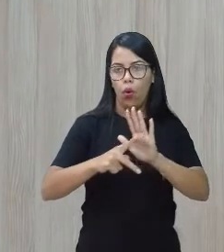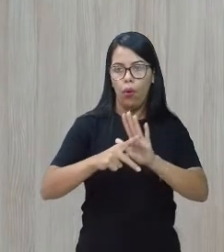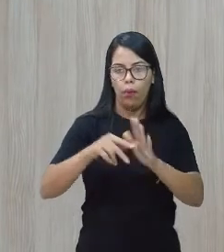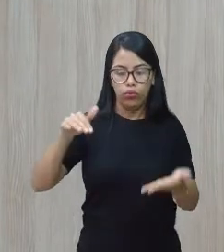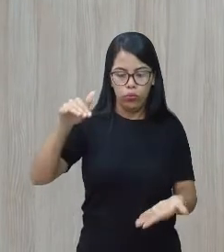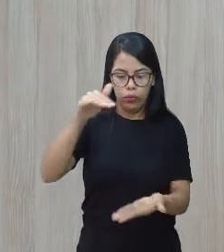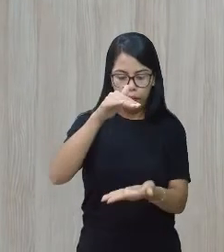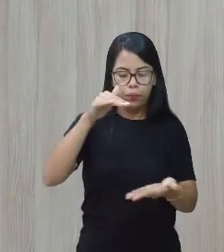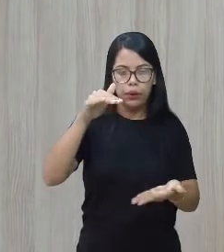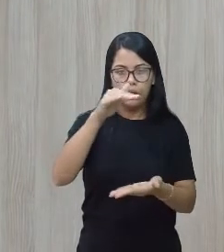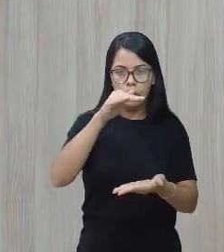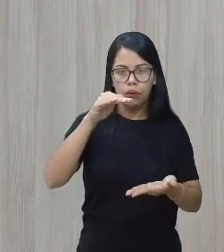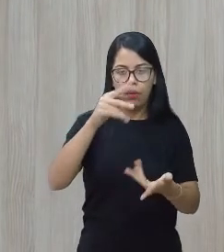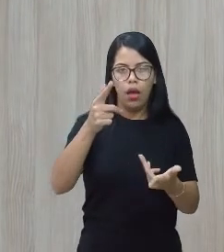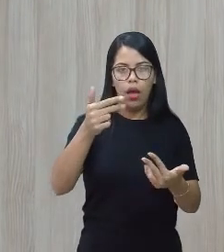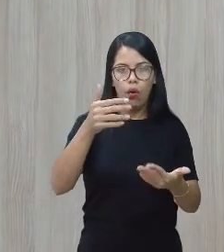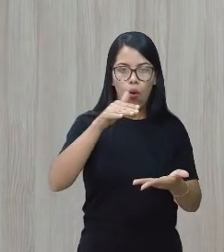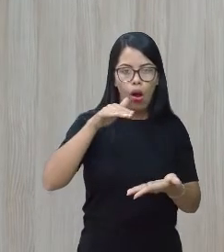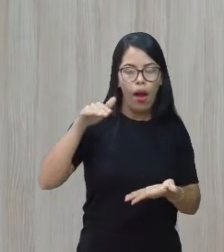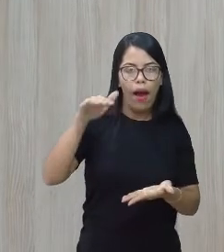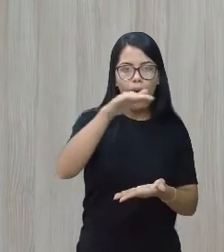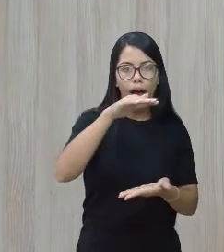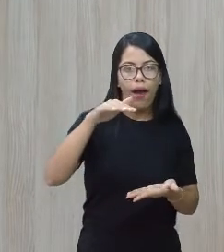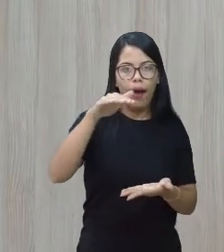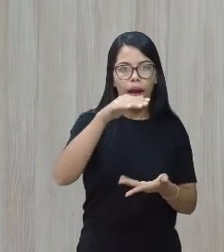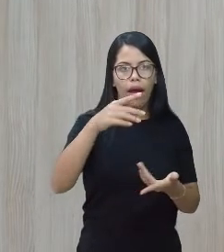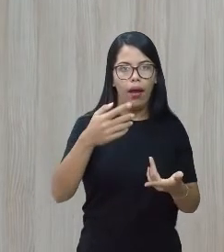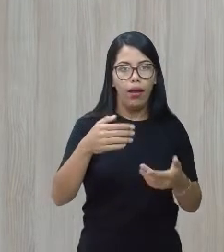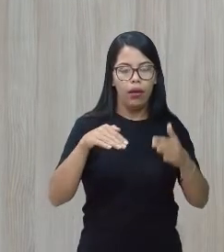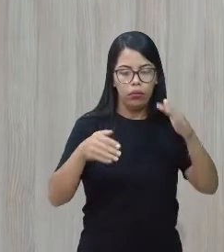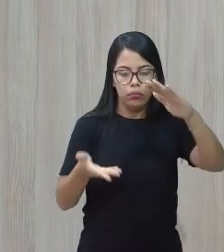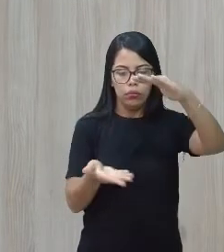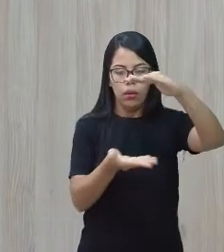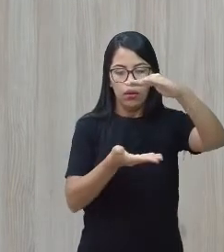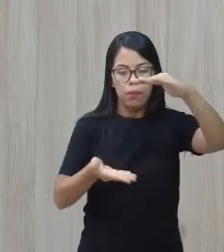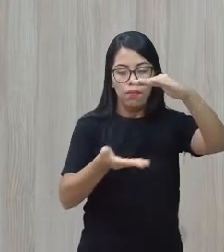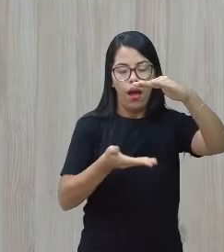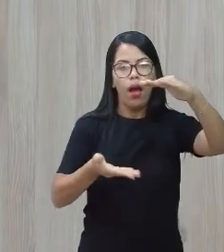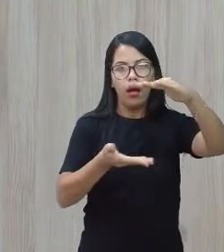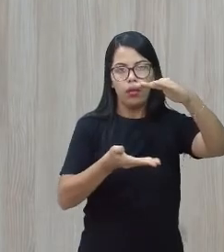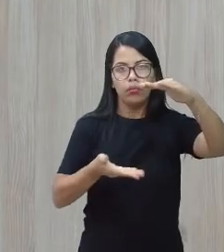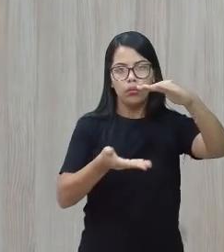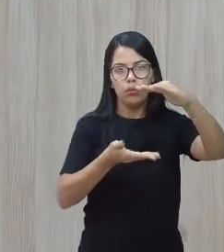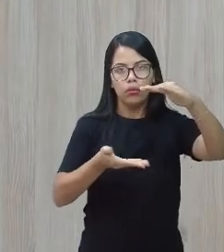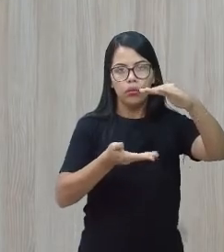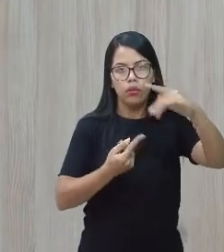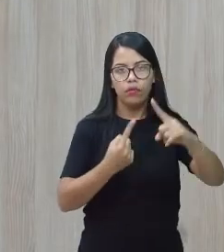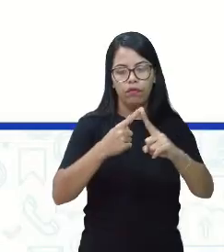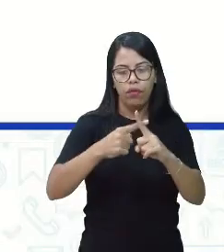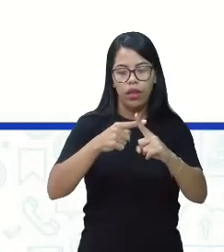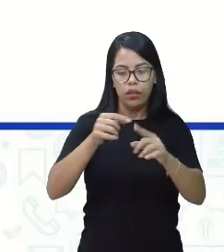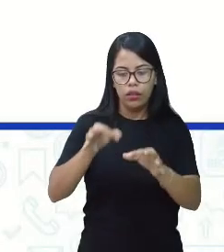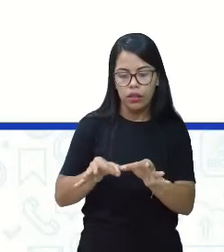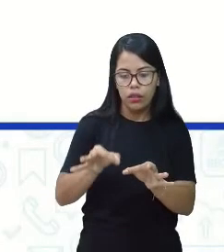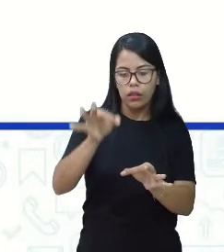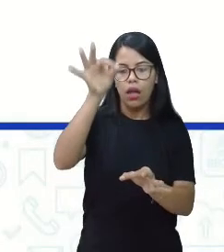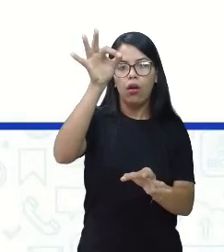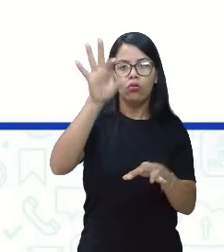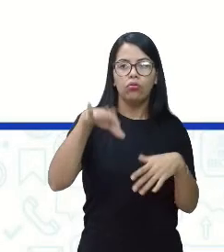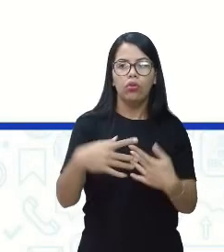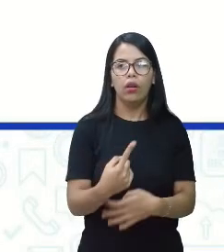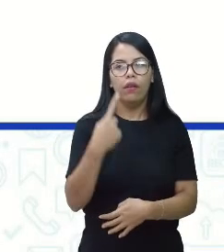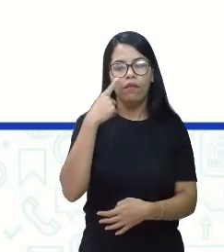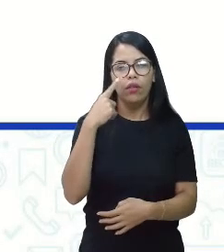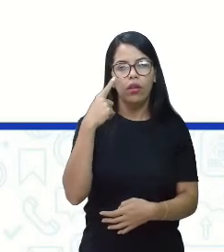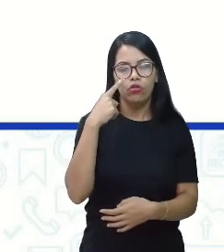é igual à área da base vezes a altura. Observe esse exemplo aqui, ó. O volume de um prisma reto